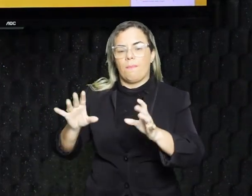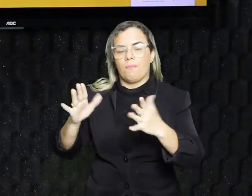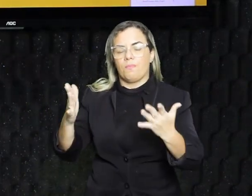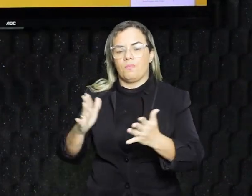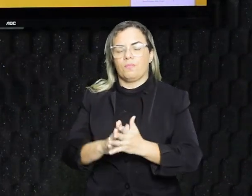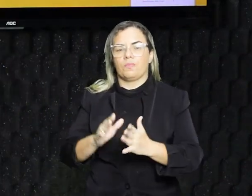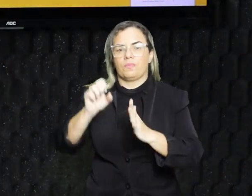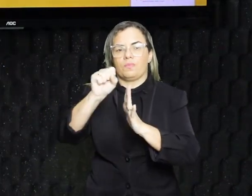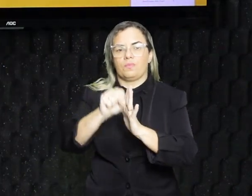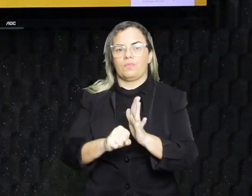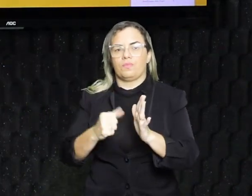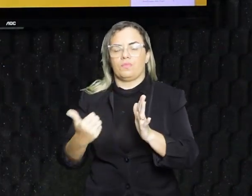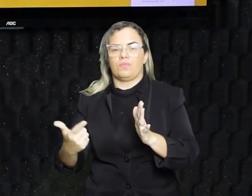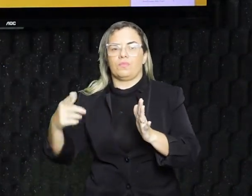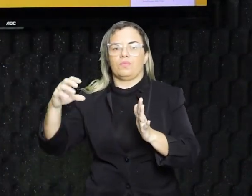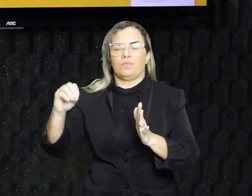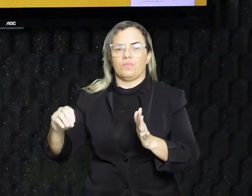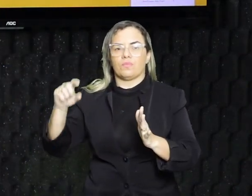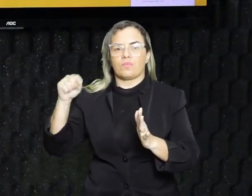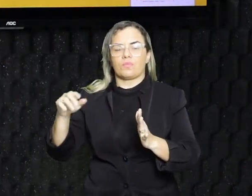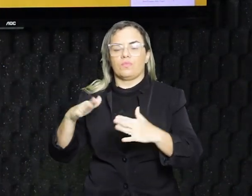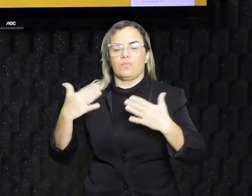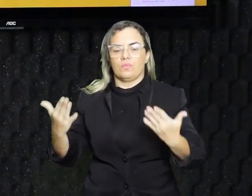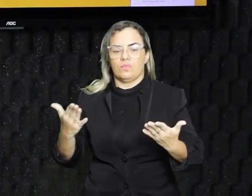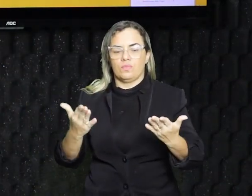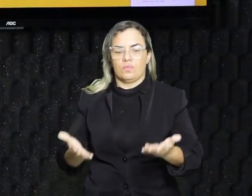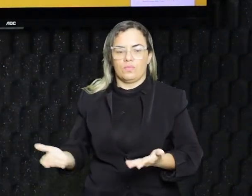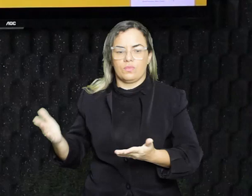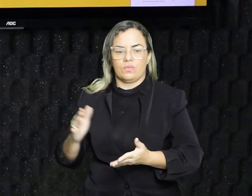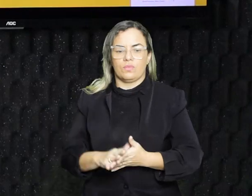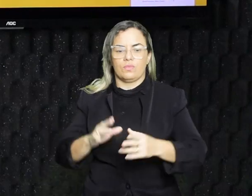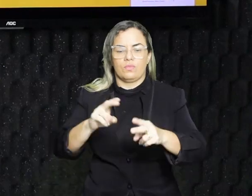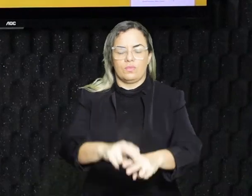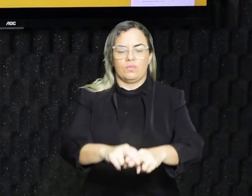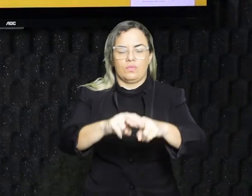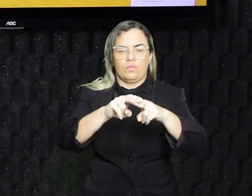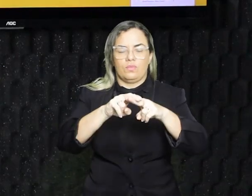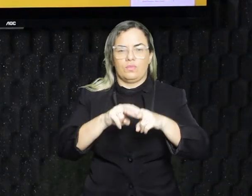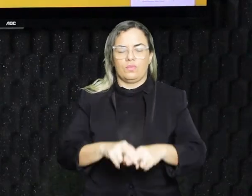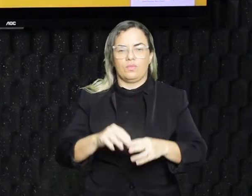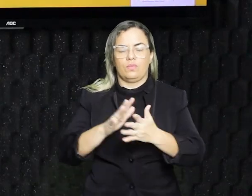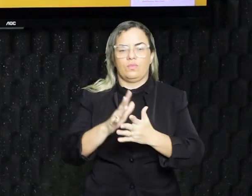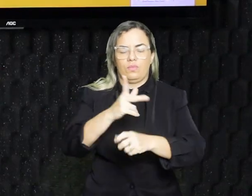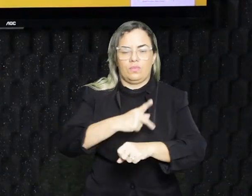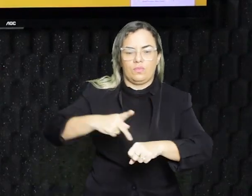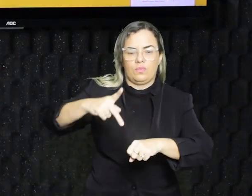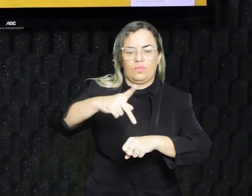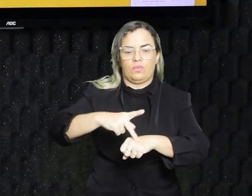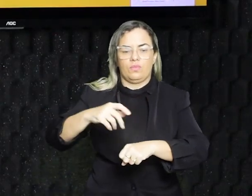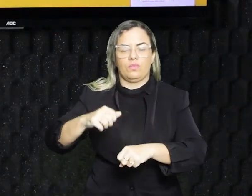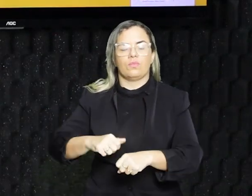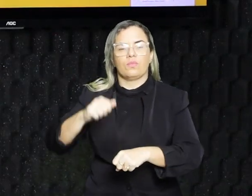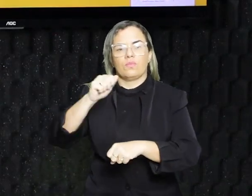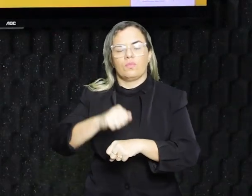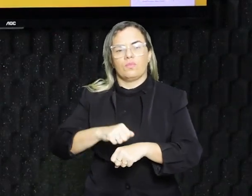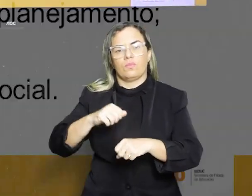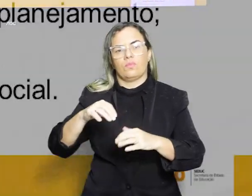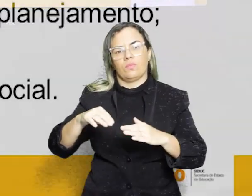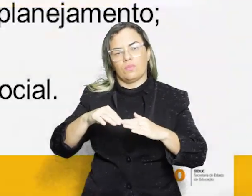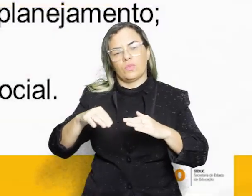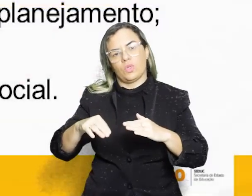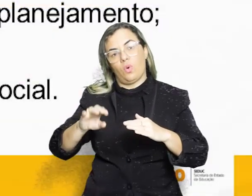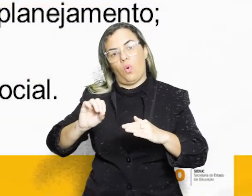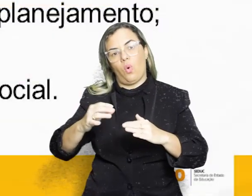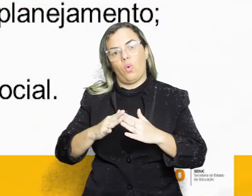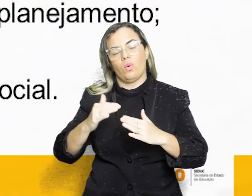No século XX, por exemplo, nas regiões subdesenvolvidas. É por isso que nos países pobres, emergentes, como no caso do Brasil, um